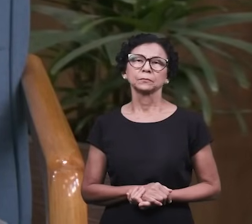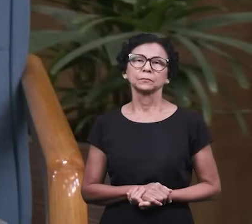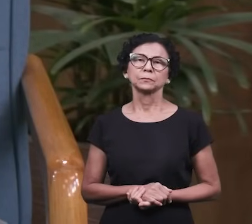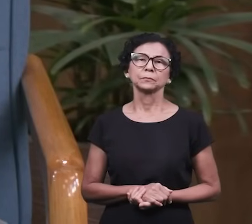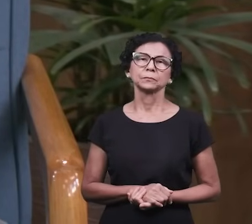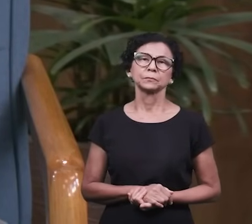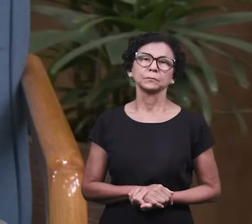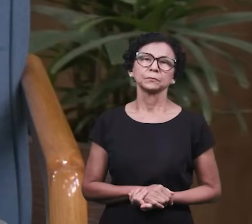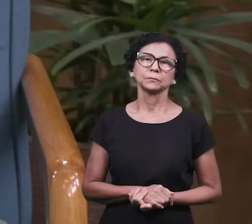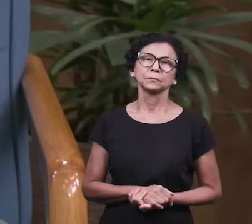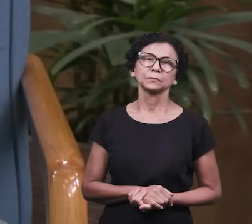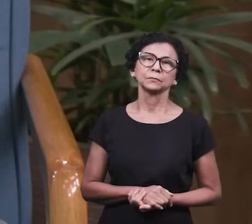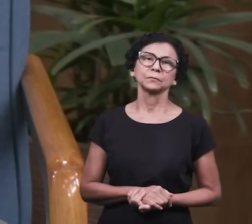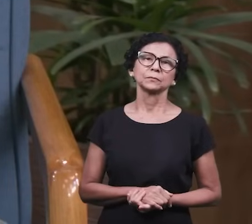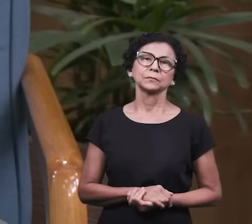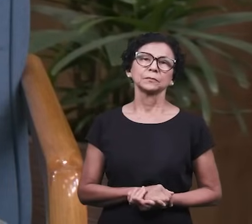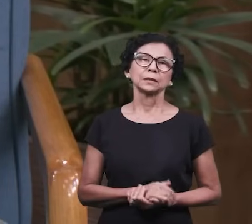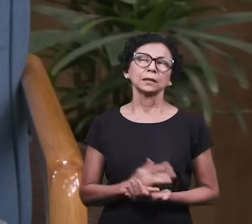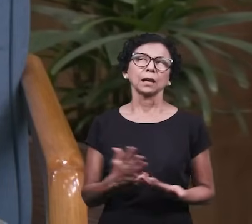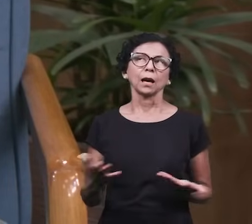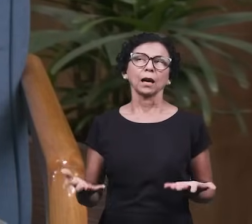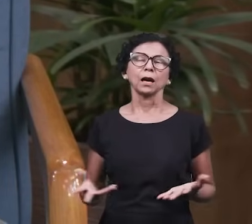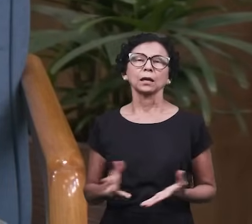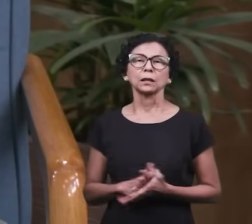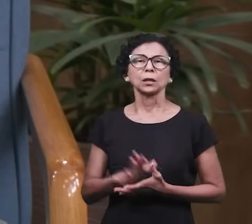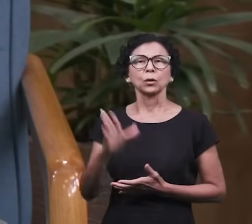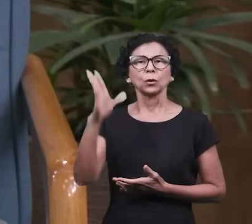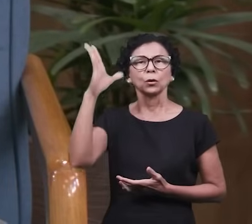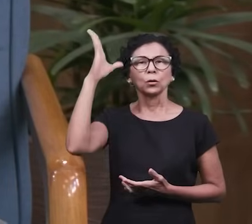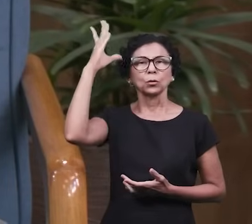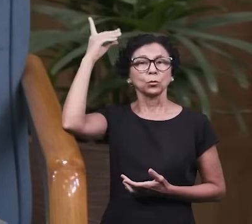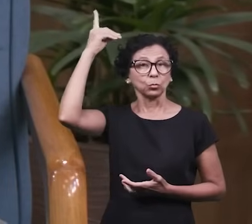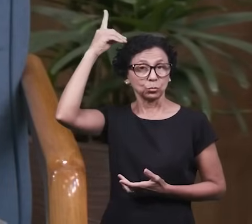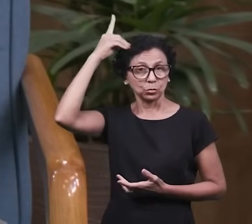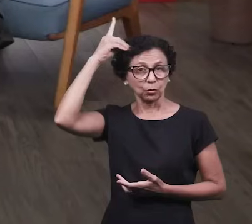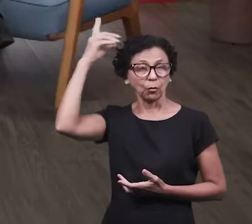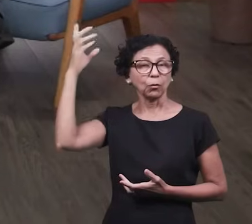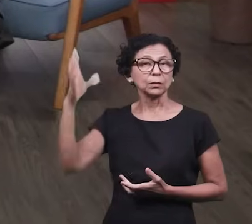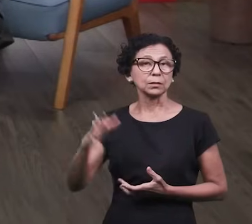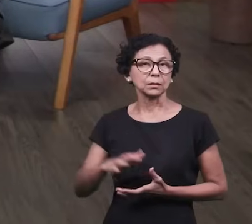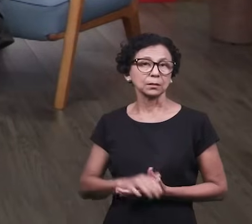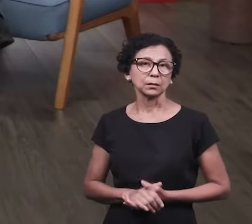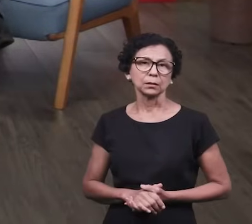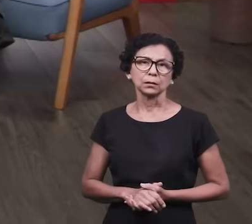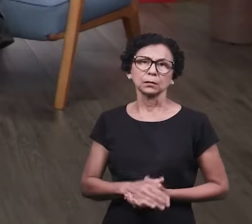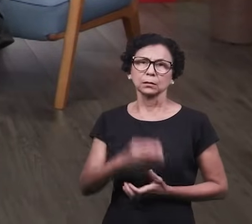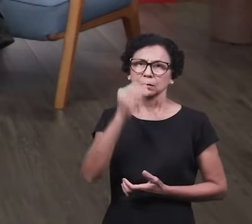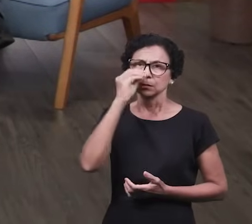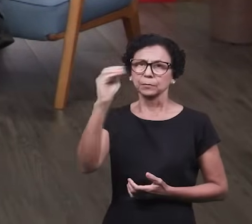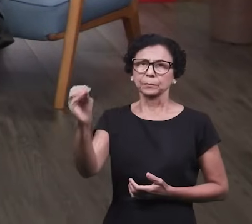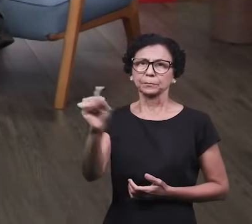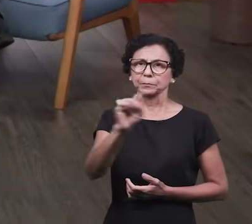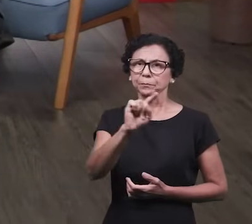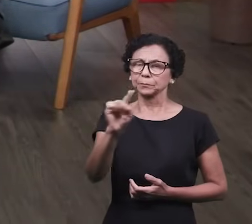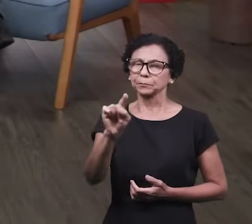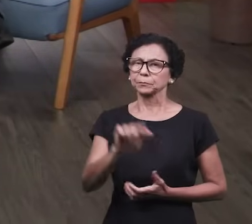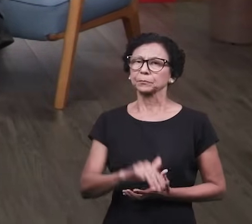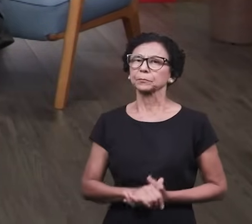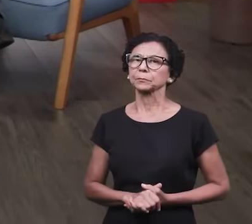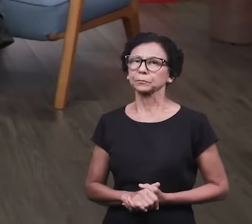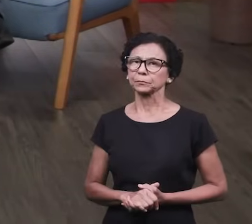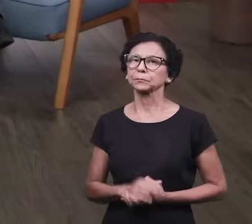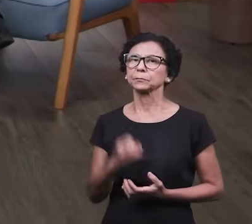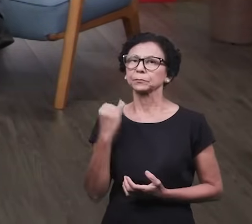que não sejam os dons espirituais uma coisa subjetiva, distante, que não sejamos ignorantes, mas vivamos de fato essa